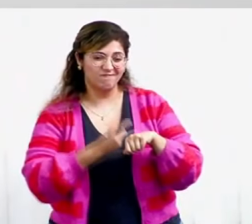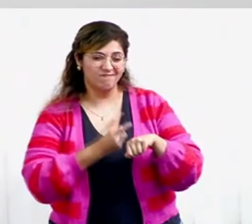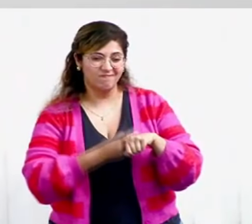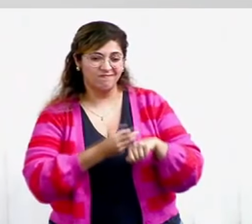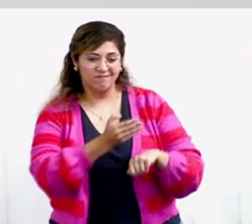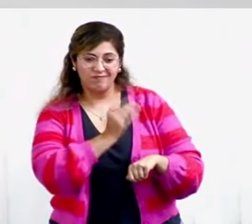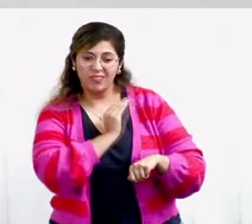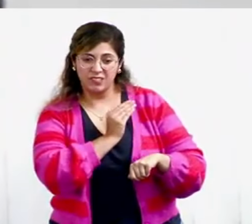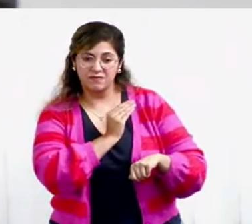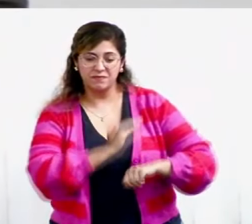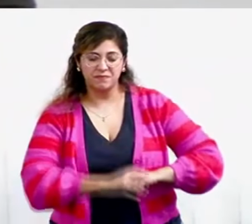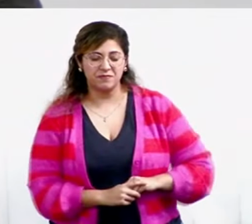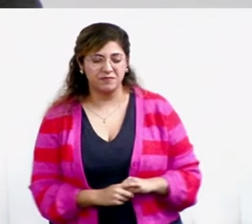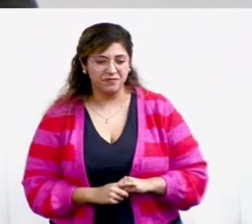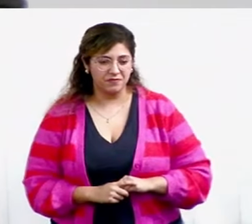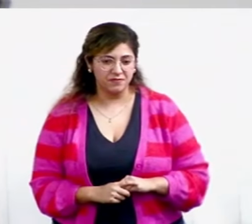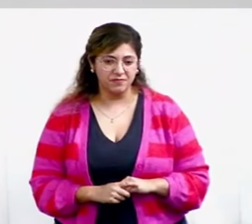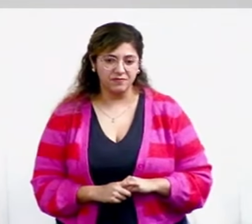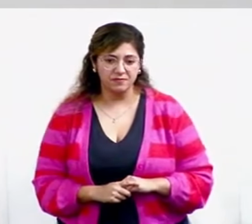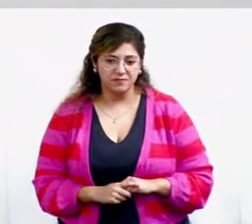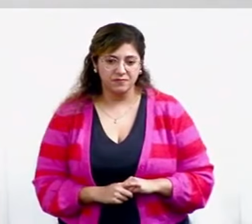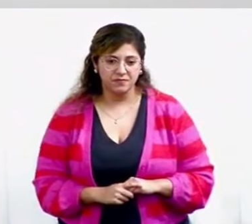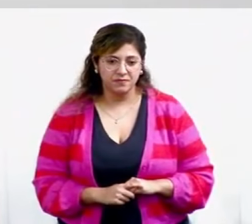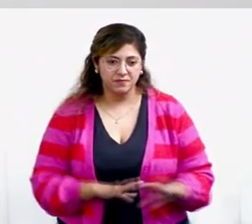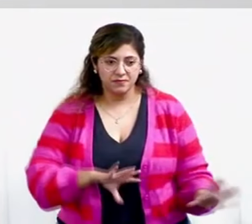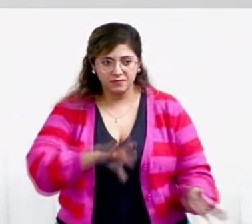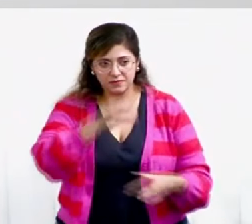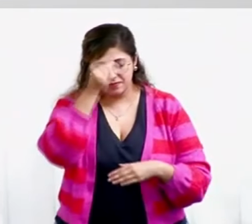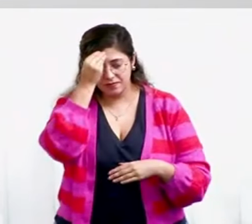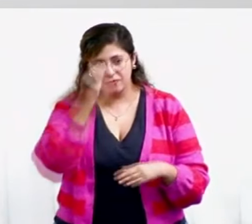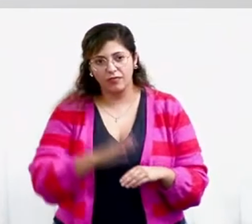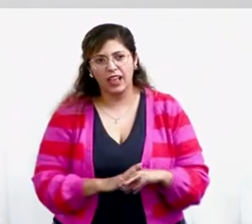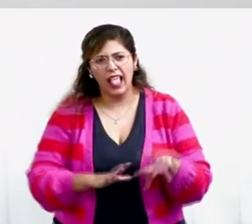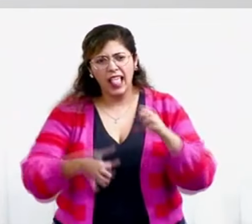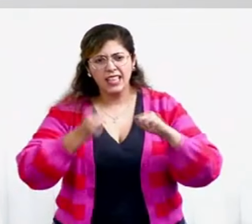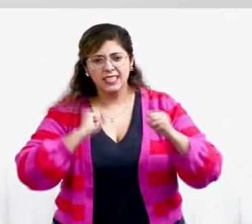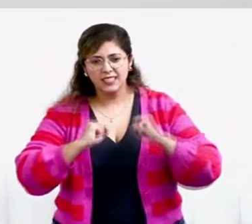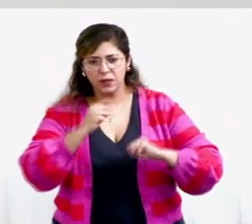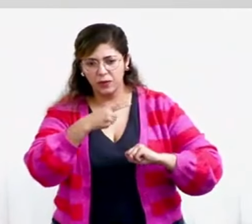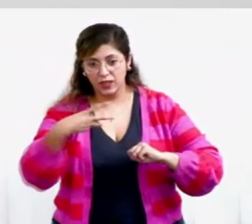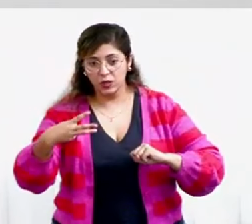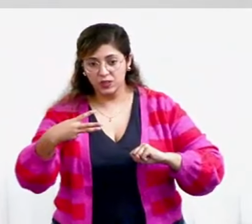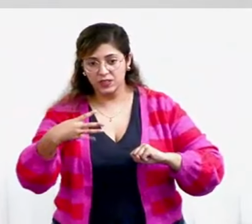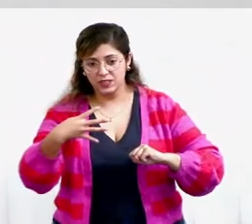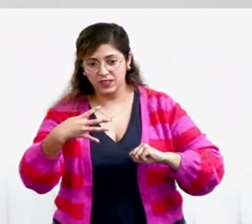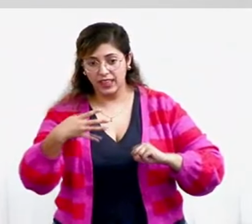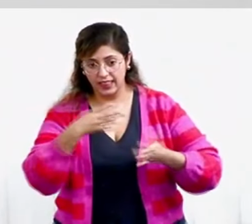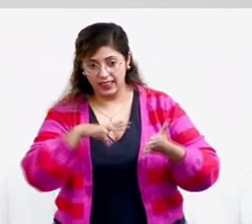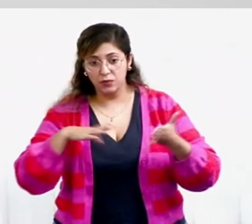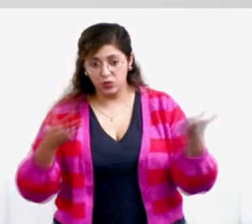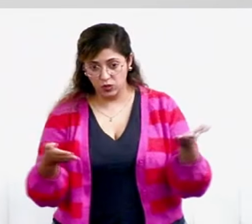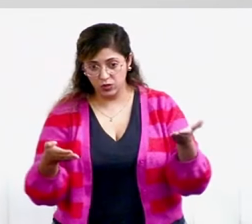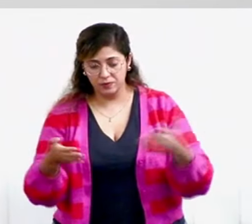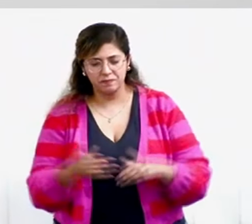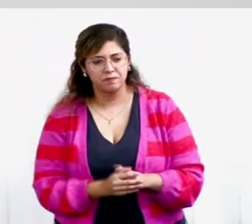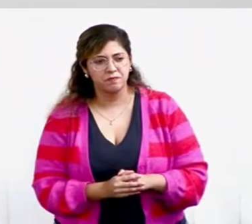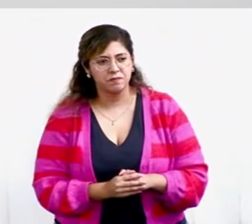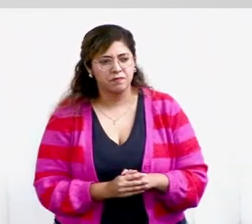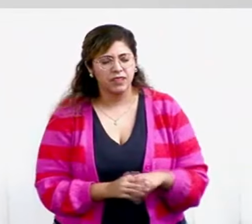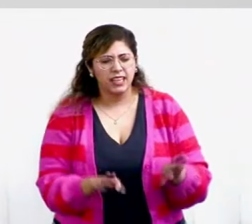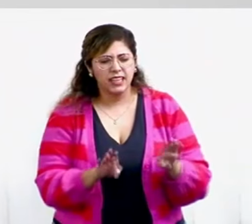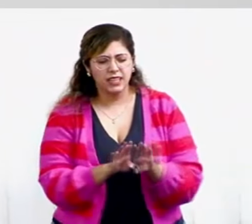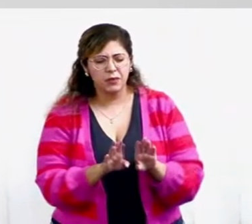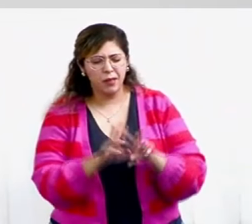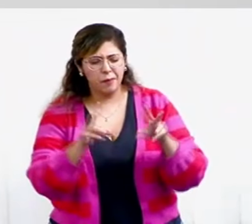duro. No Salmo 14, como nós lemos, e que faz alusão também no Salmo